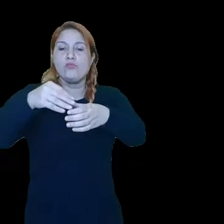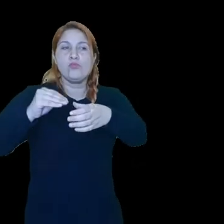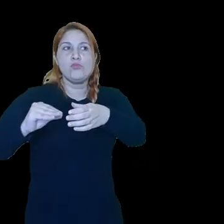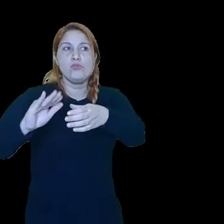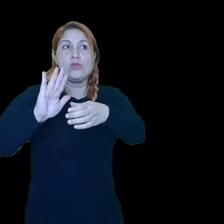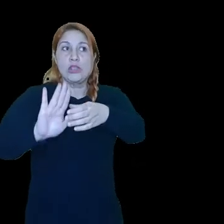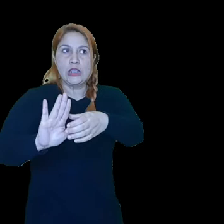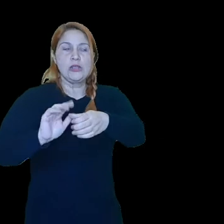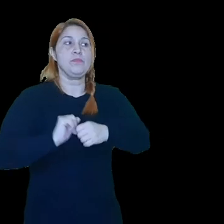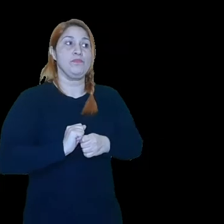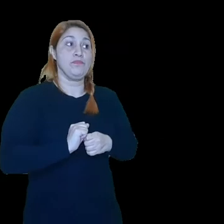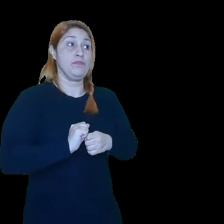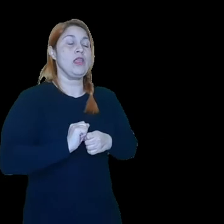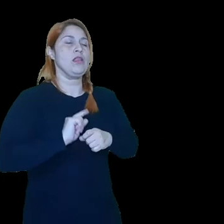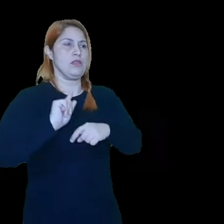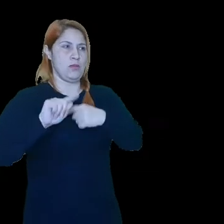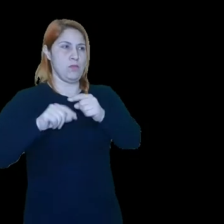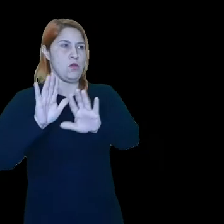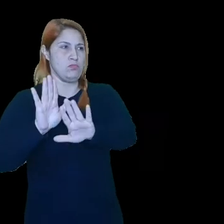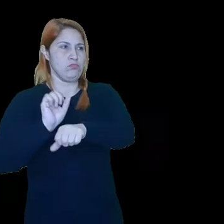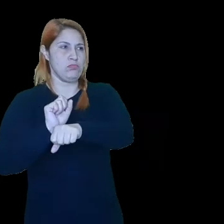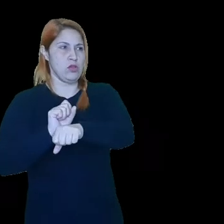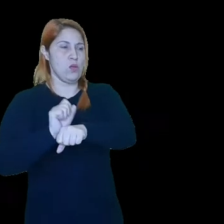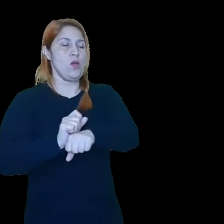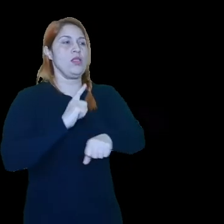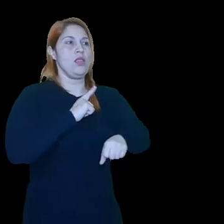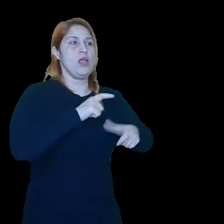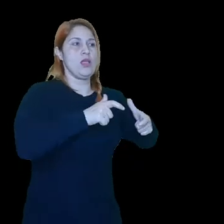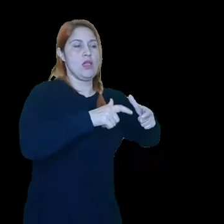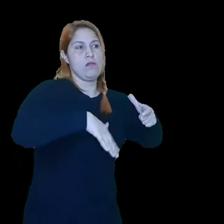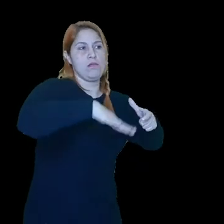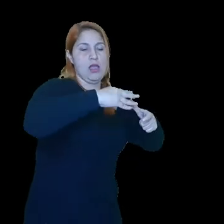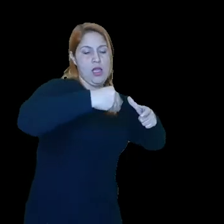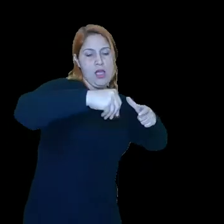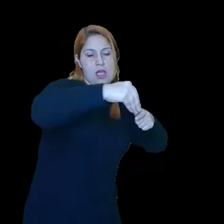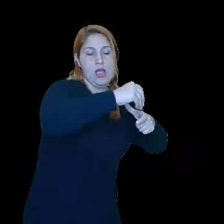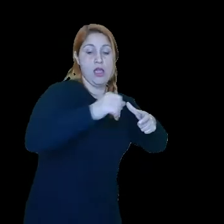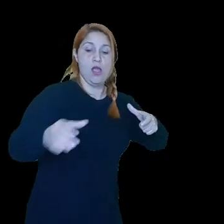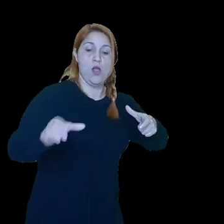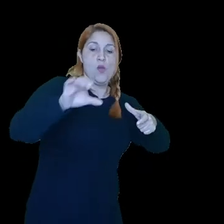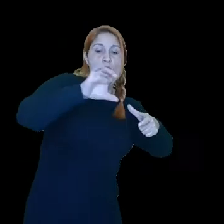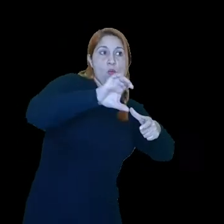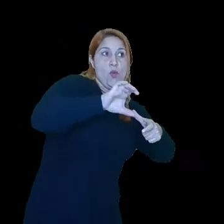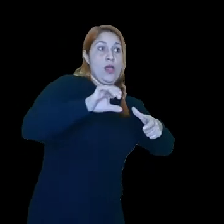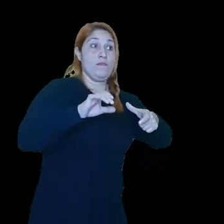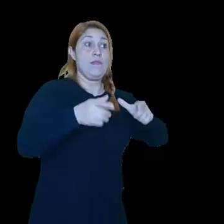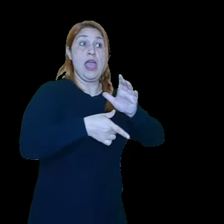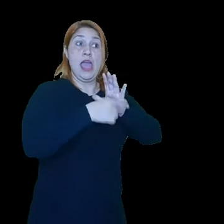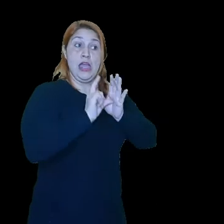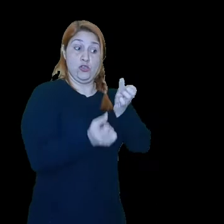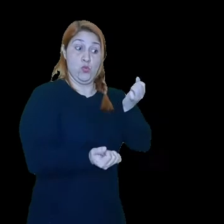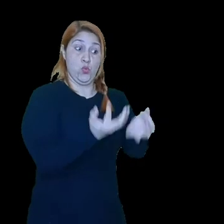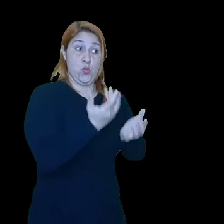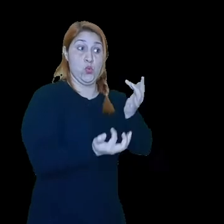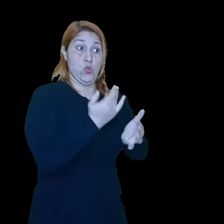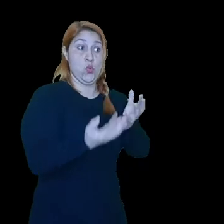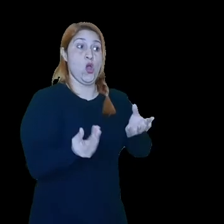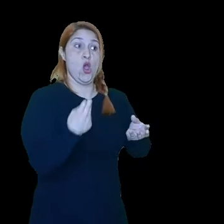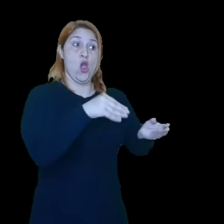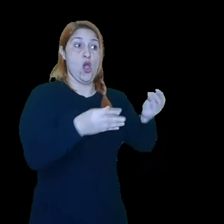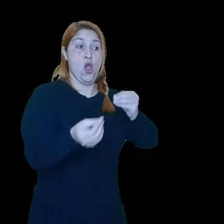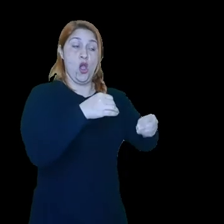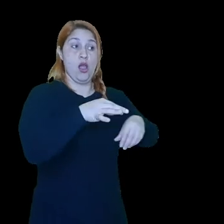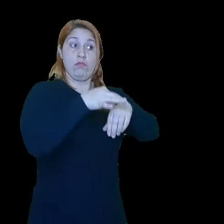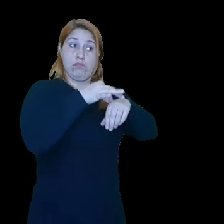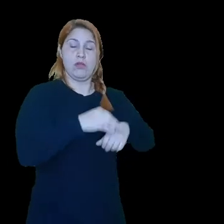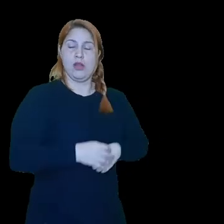no caldo e antes que ferva, acrescentam-se os miúdos. Só isso?